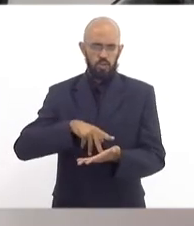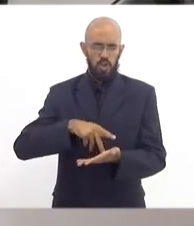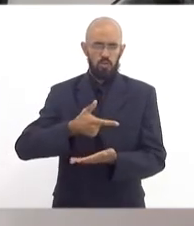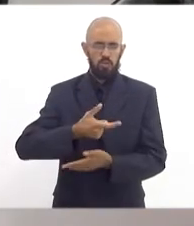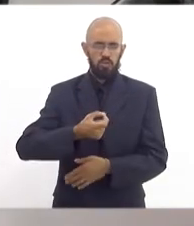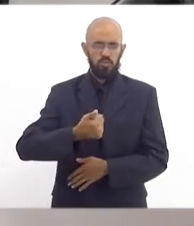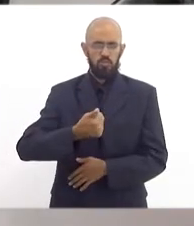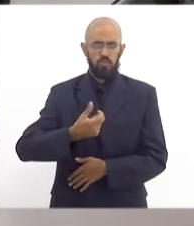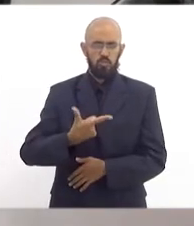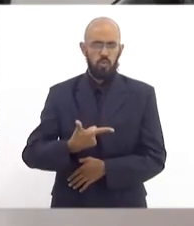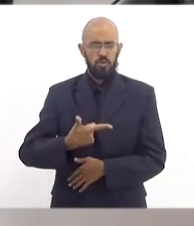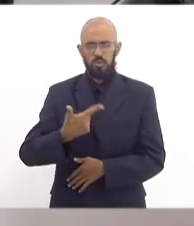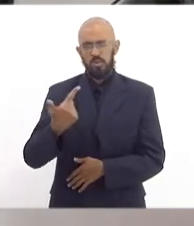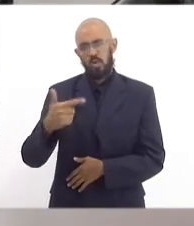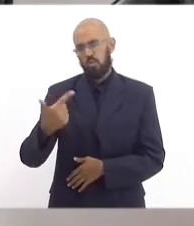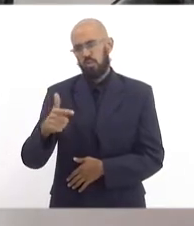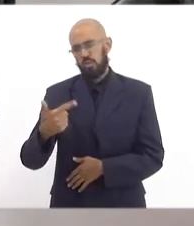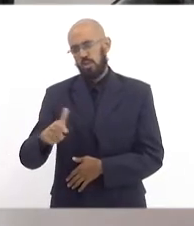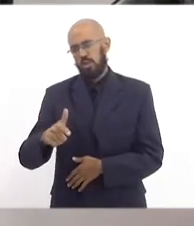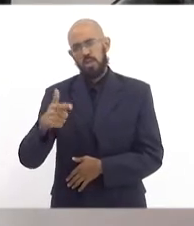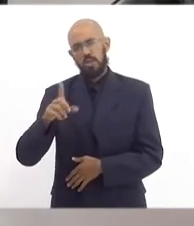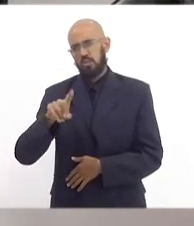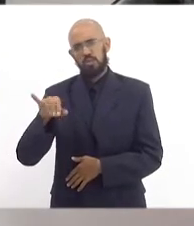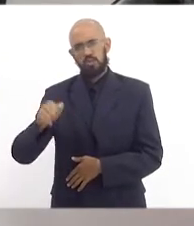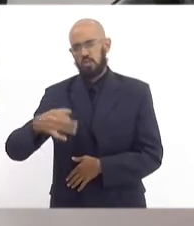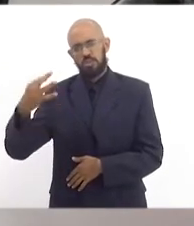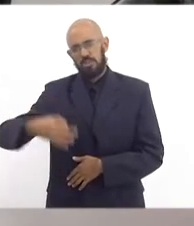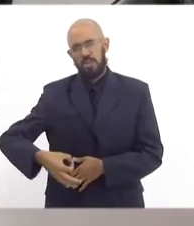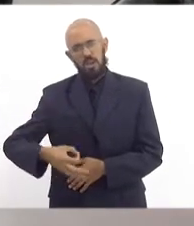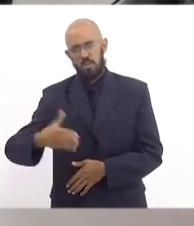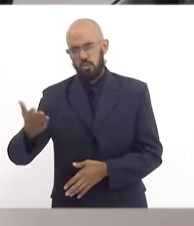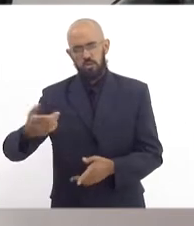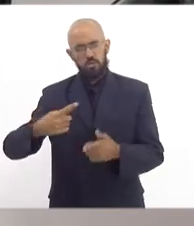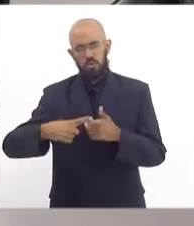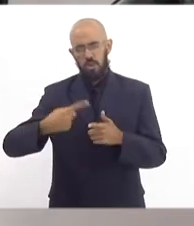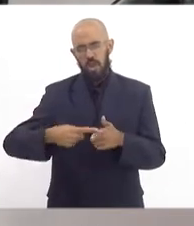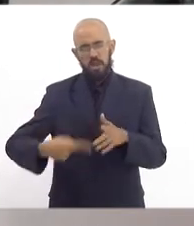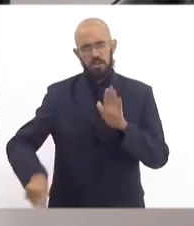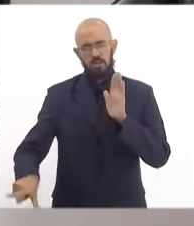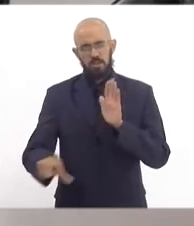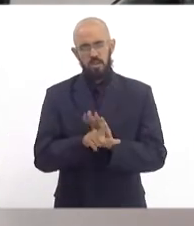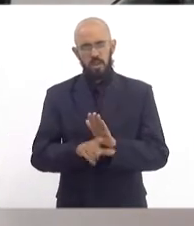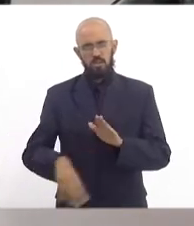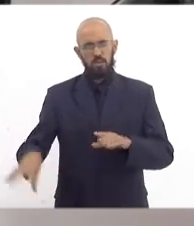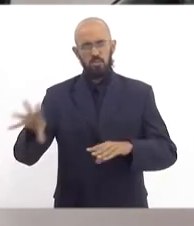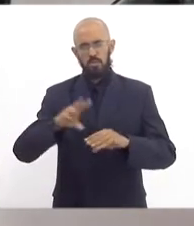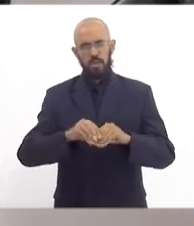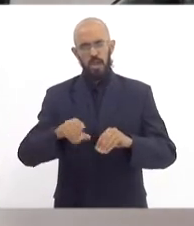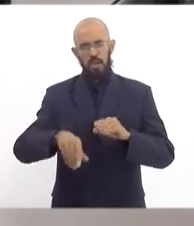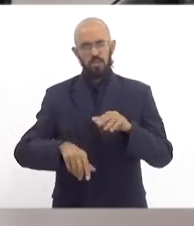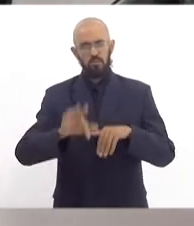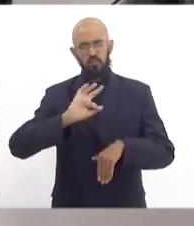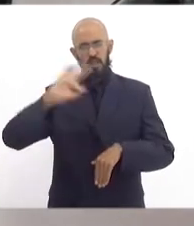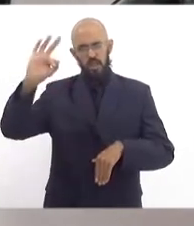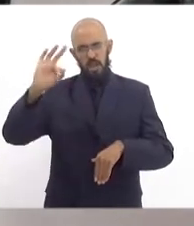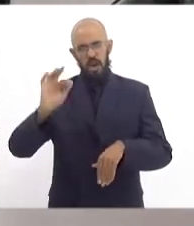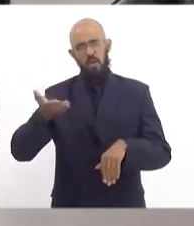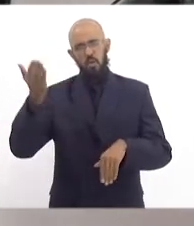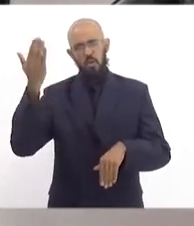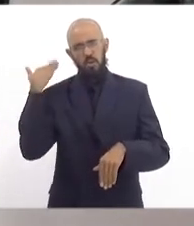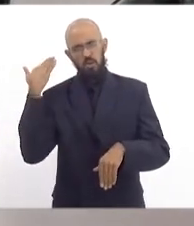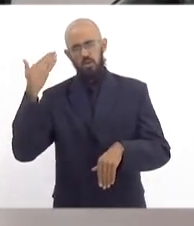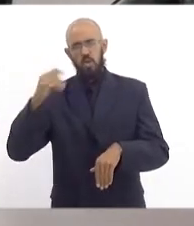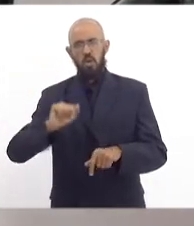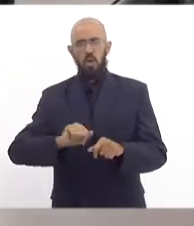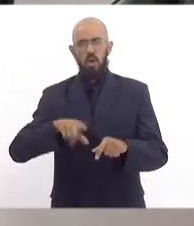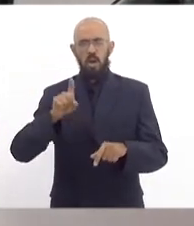não Traz essa data explicitamente porque as leis complementares Federal que vieram